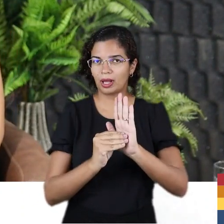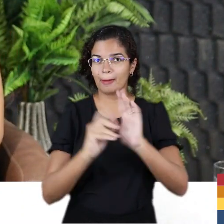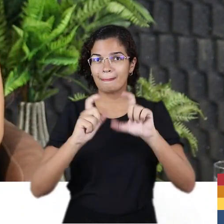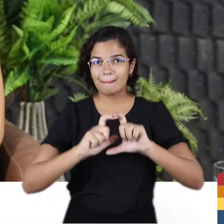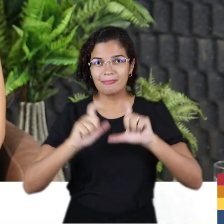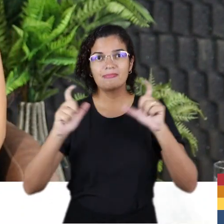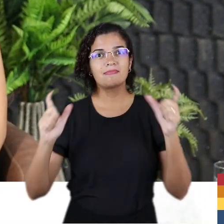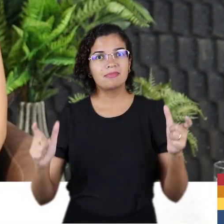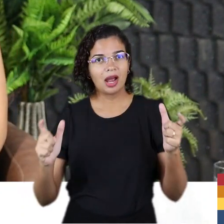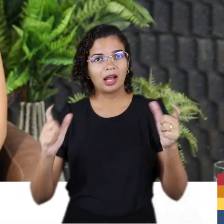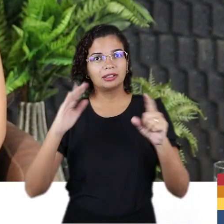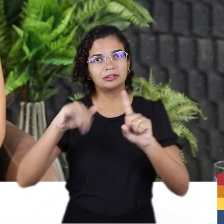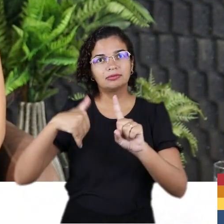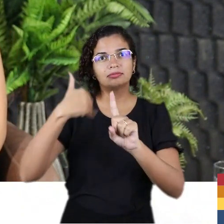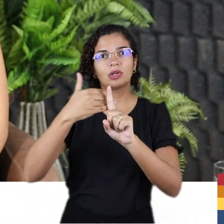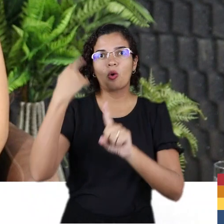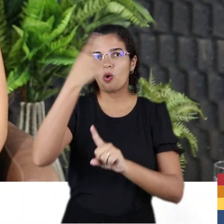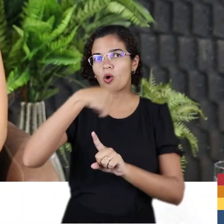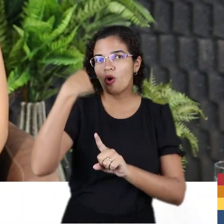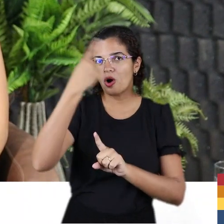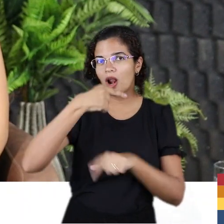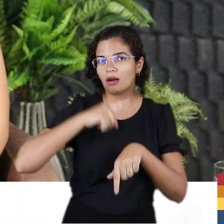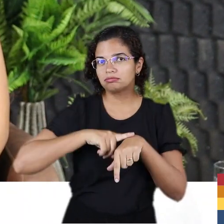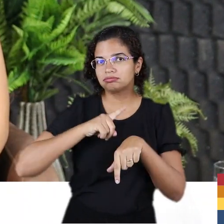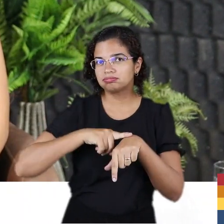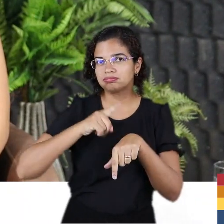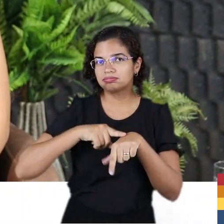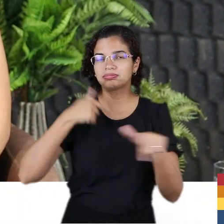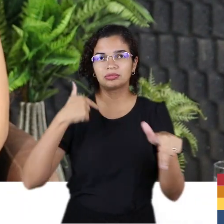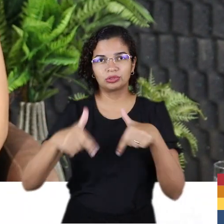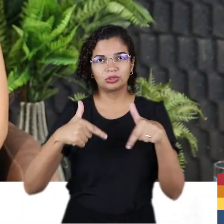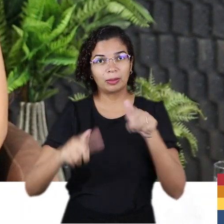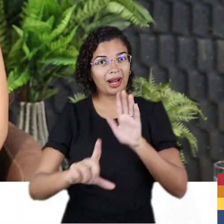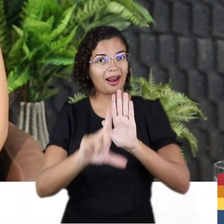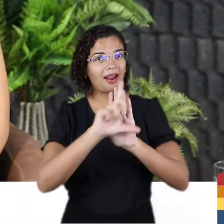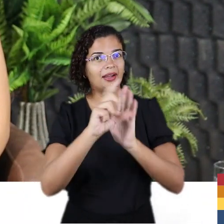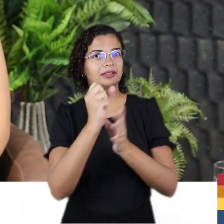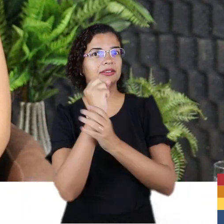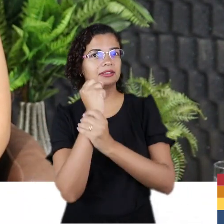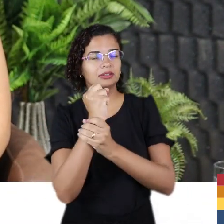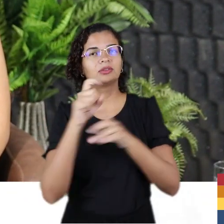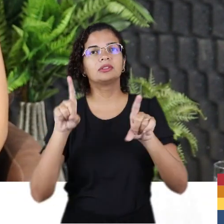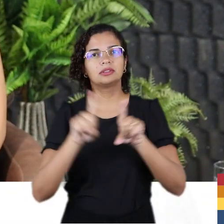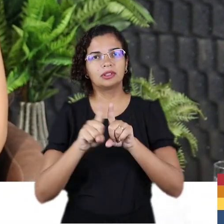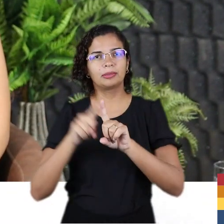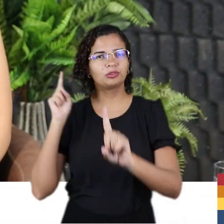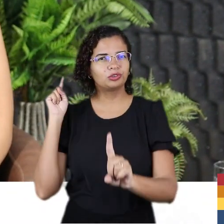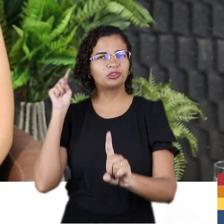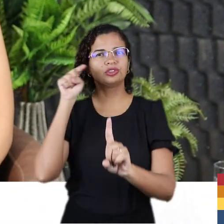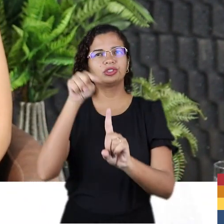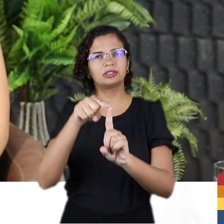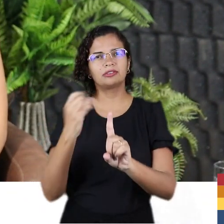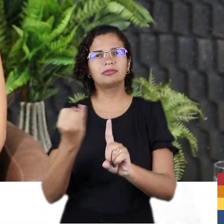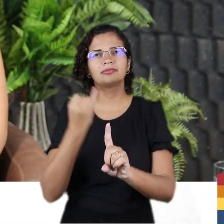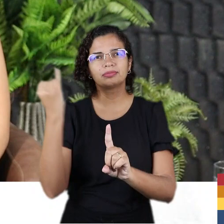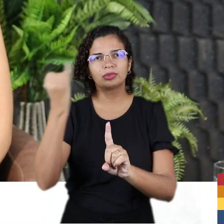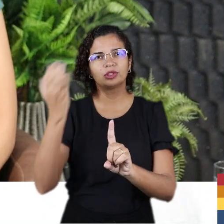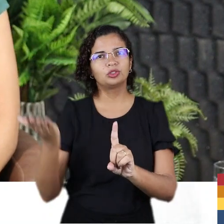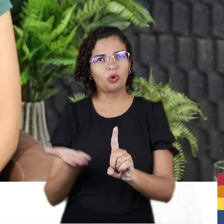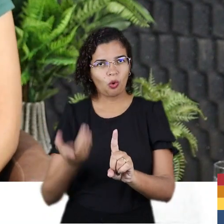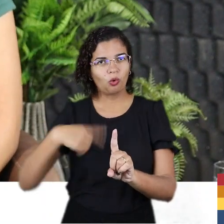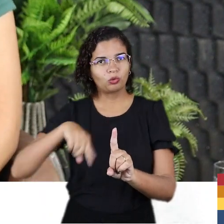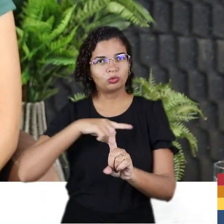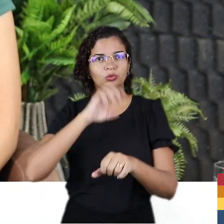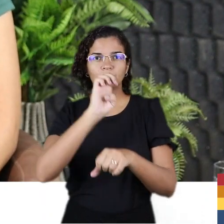que ocorreu como determinação a partir desta lei, o grande desafio para os estados, nós pensamos assim